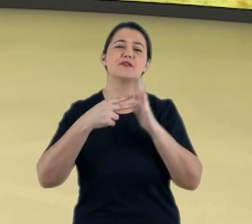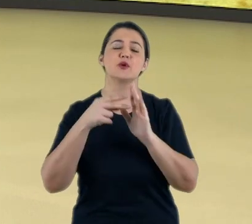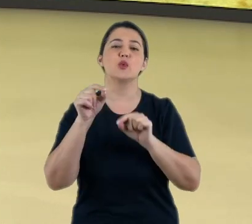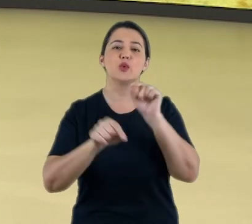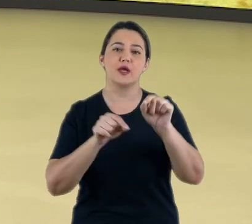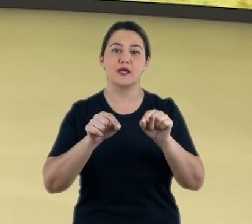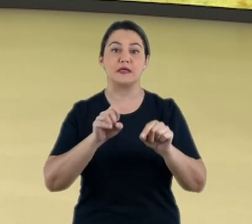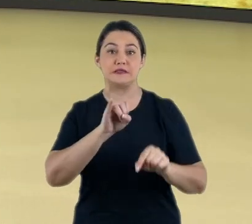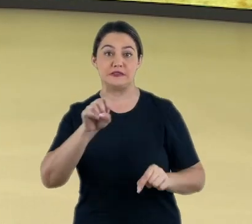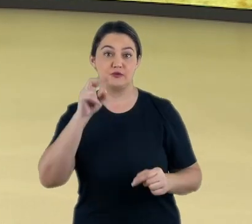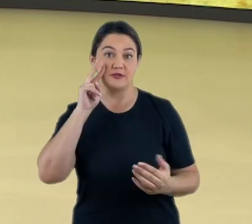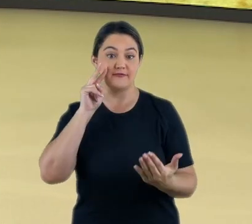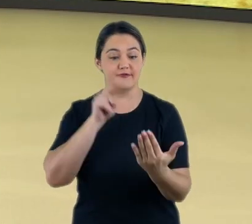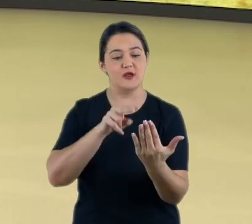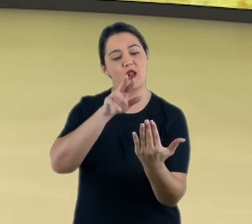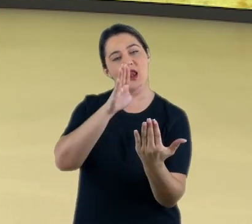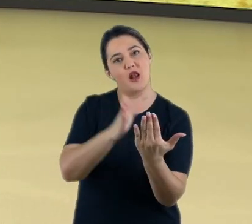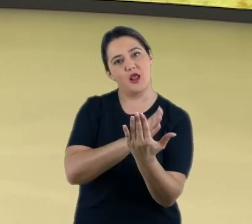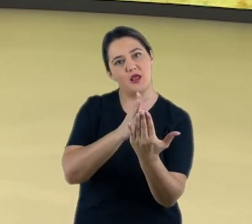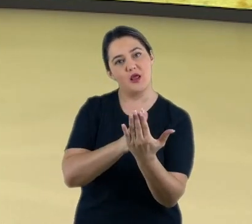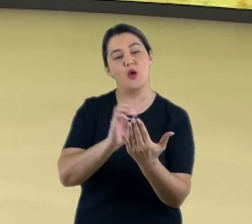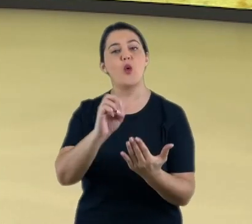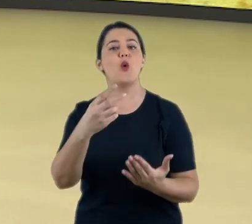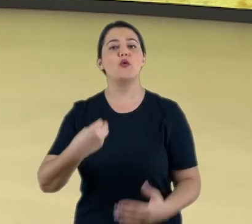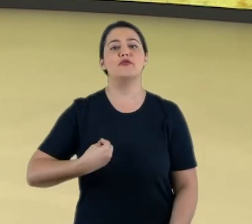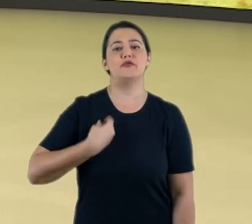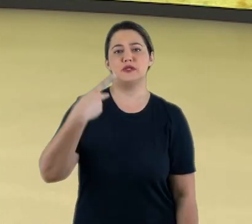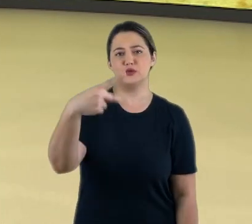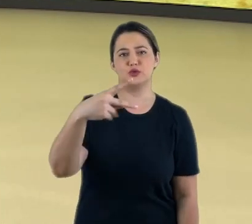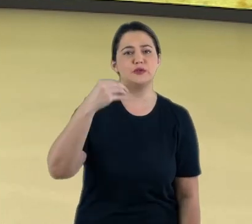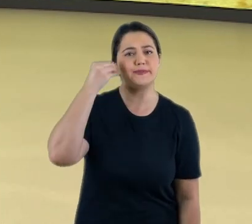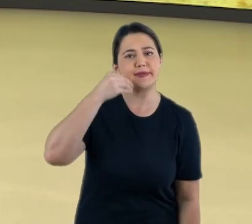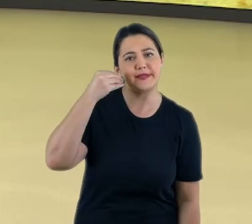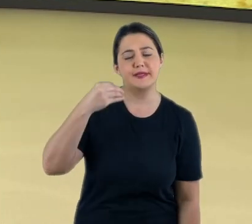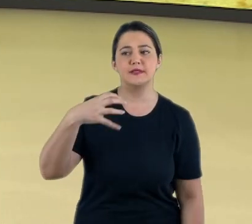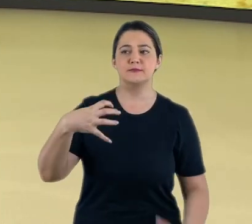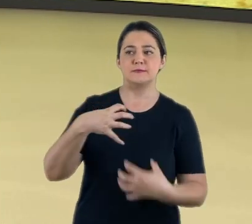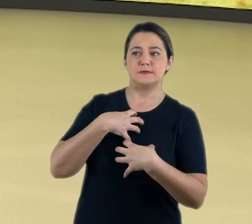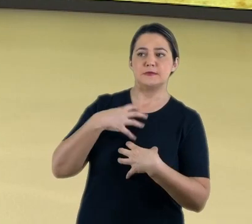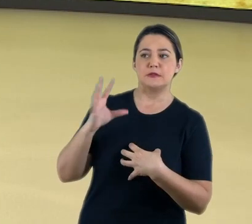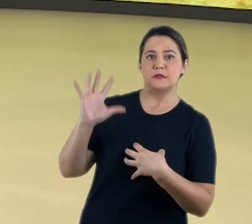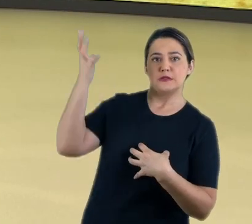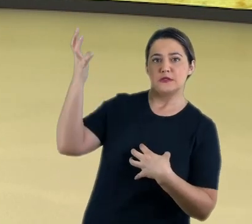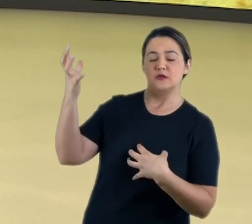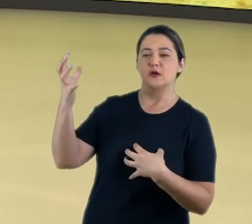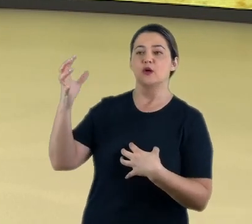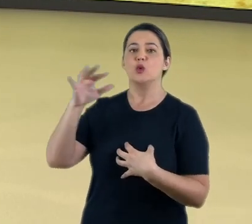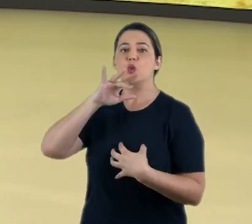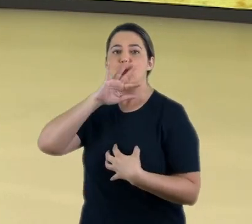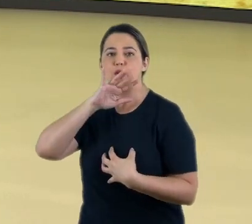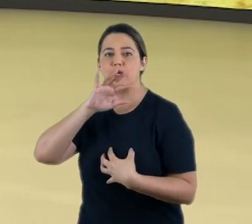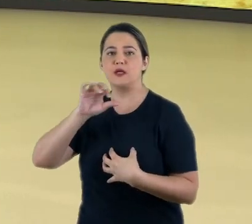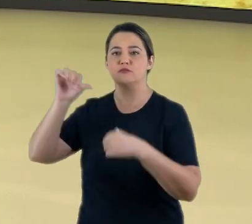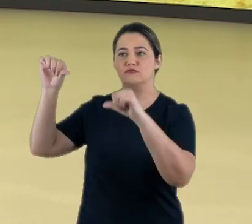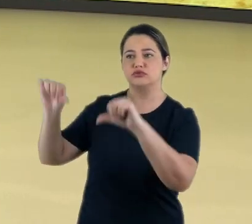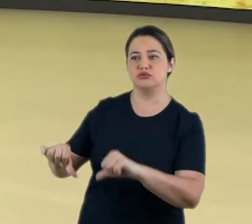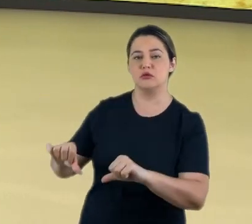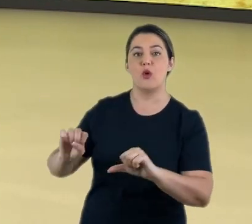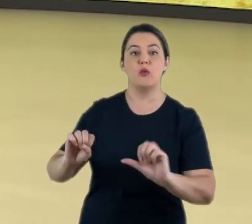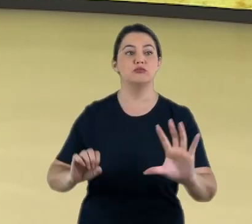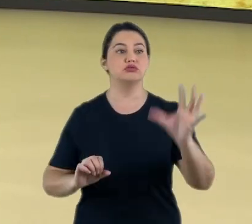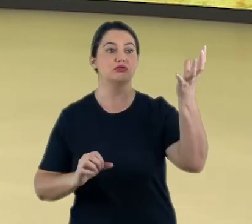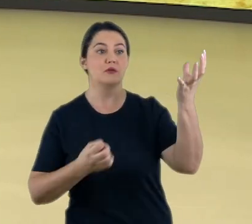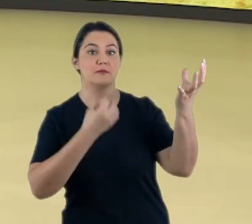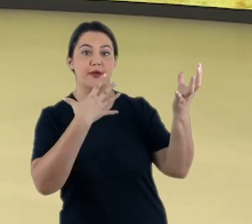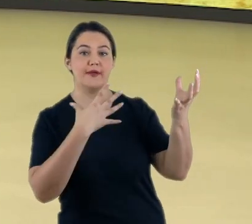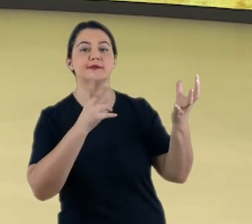quando você vir alguma coisa acontecendo em sua vida, de trágico ou de bom, você pode saber que existem forças